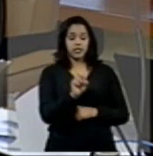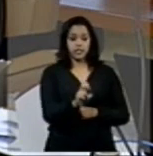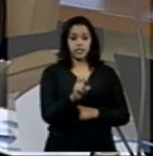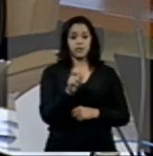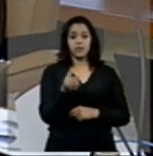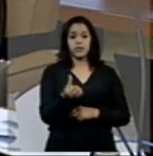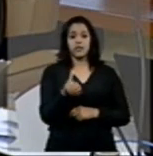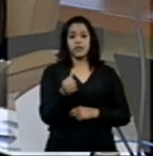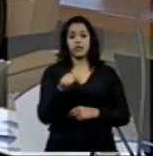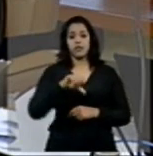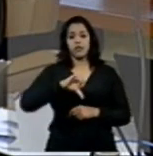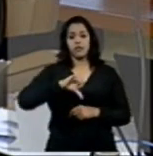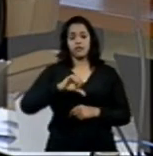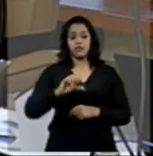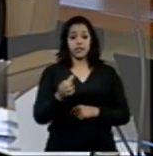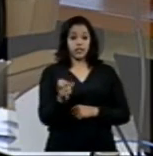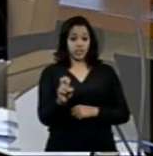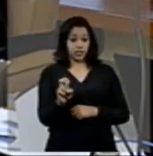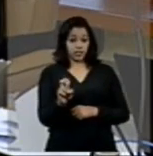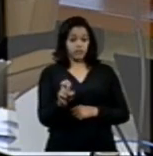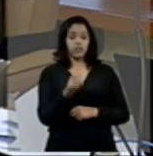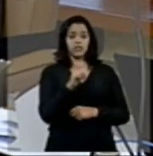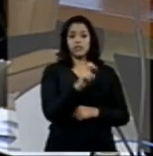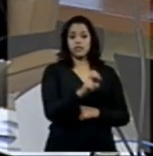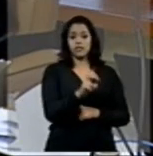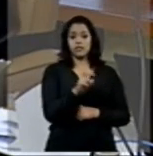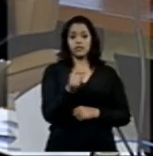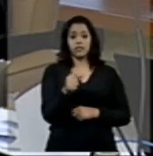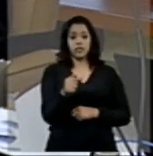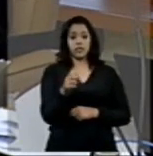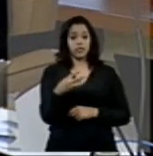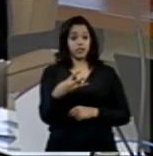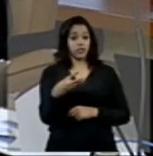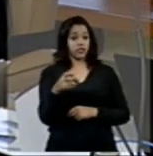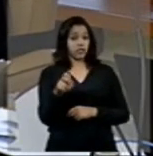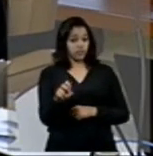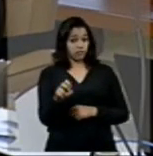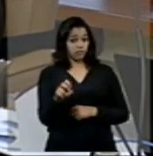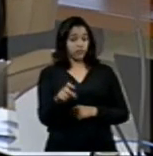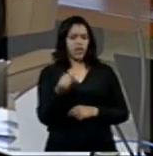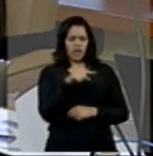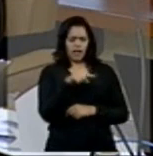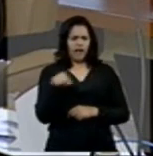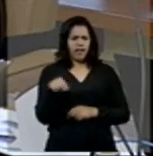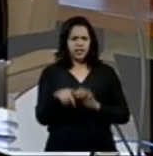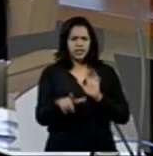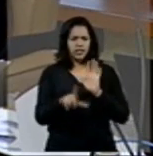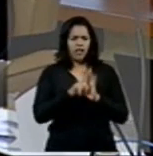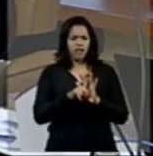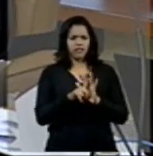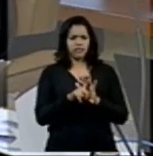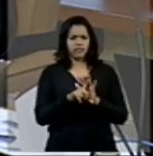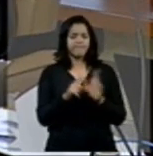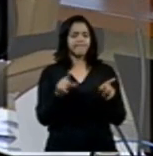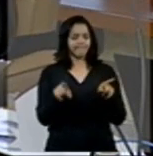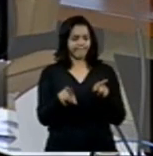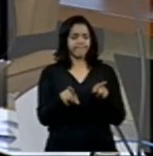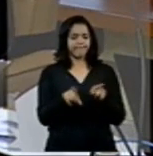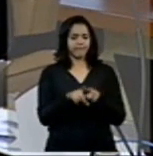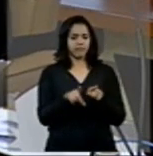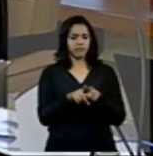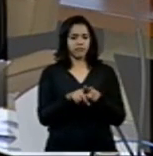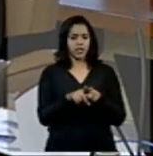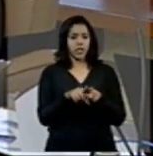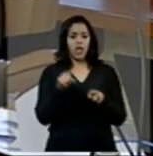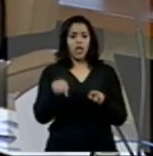5686, 5695 e 5735. Leis essas e controvérsia essa,